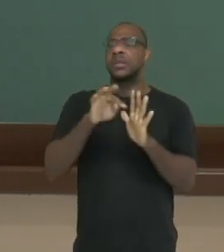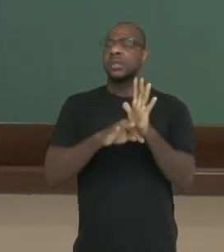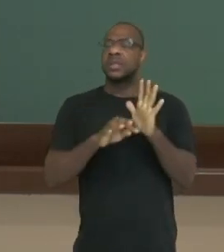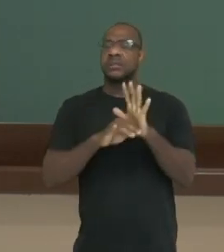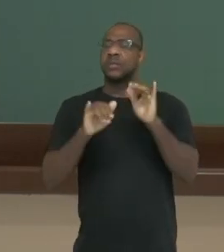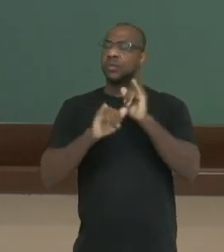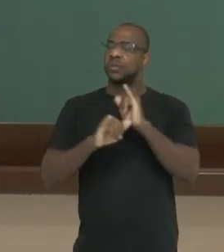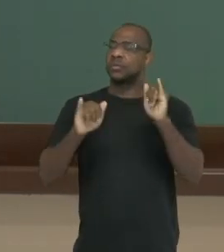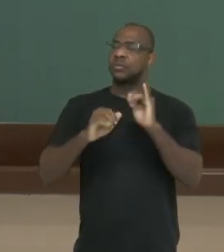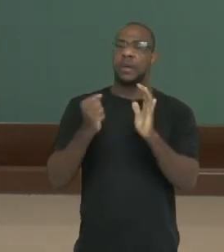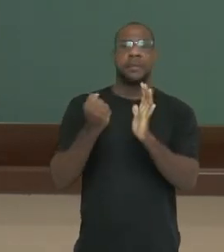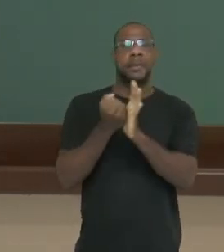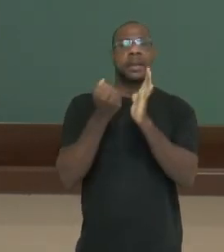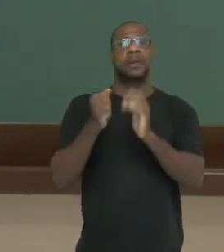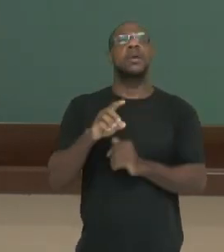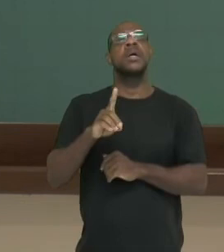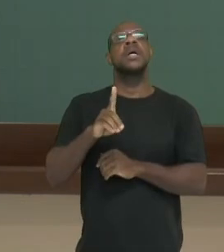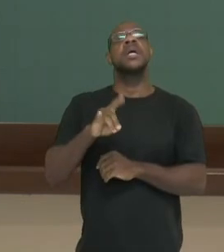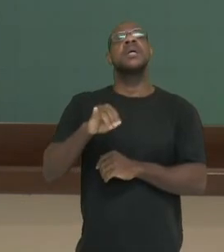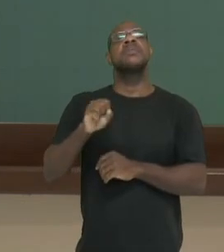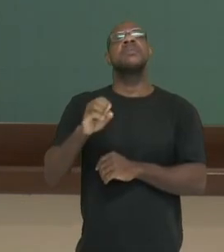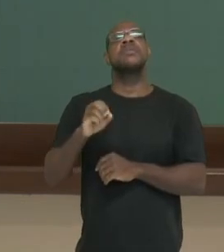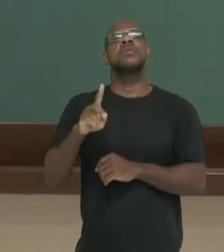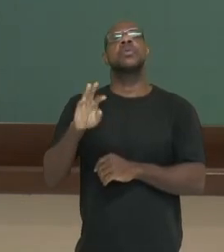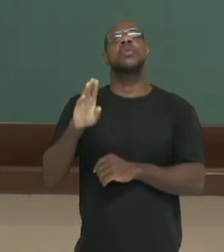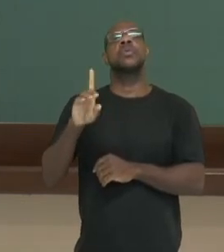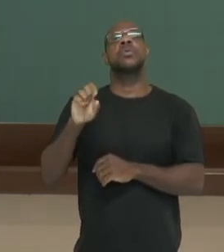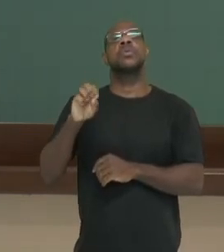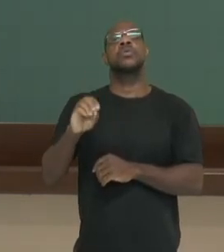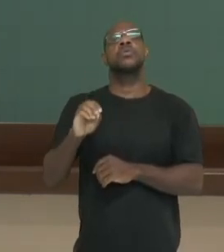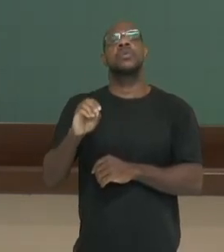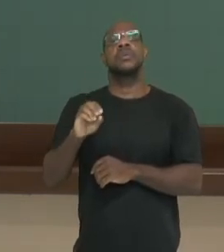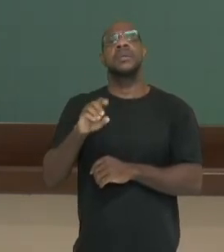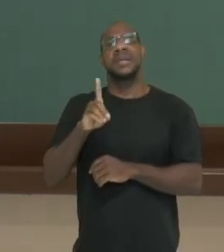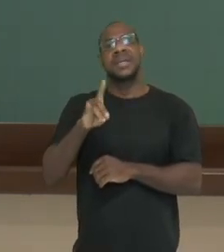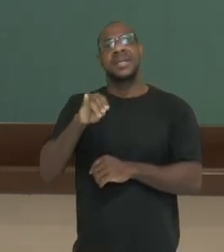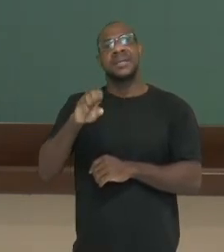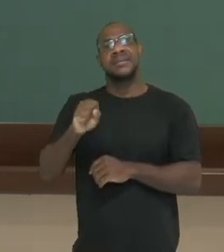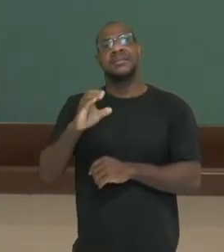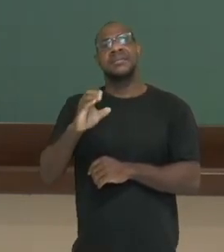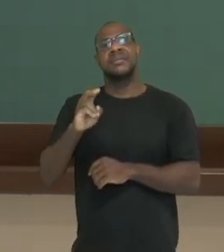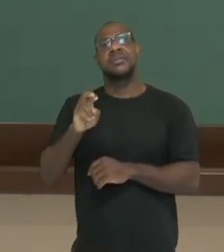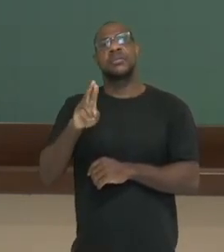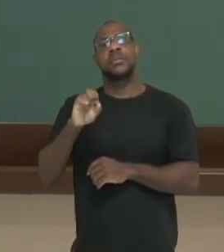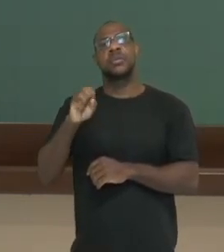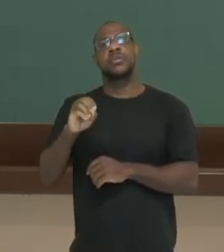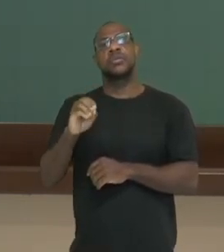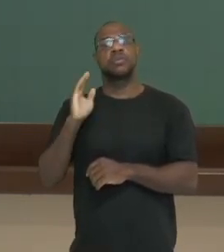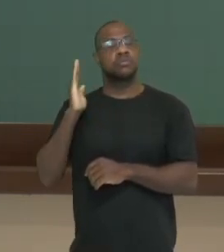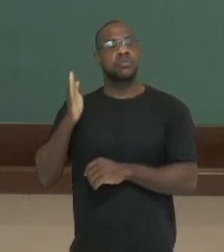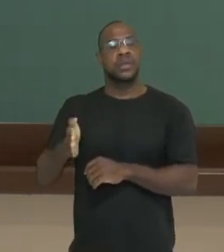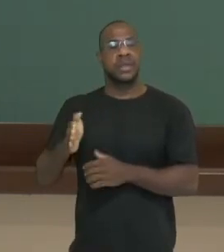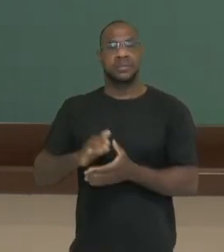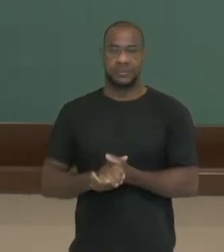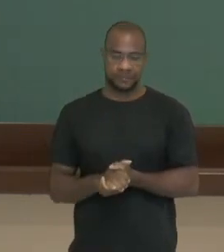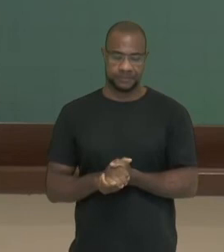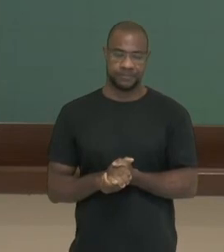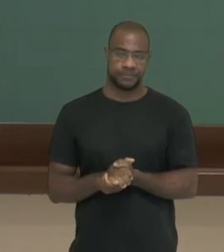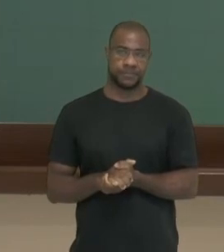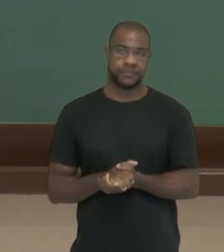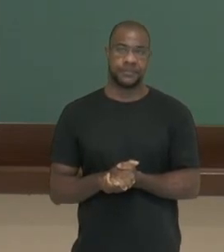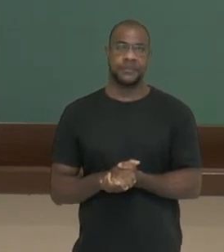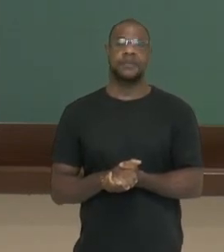para marcar o discurso direto, ou seja, a fala de alguém que participou dos acontecimentos, dos fatos que